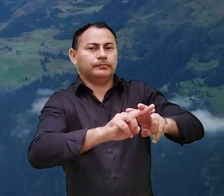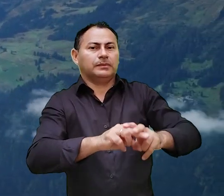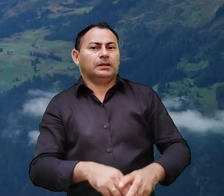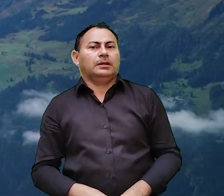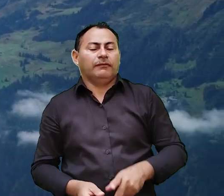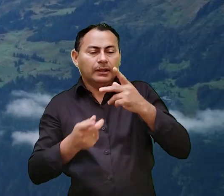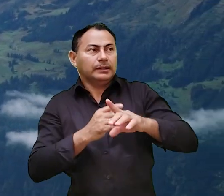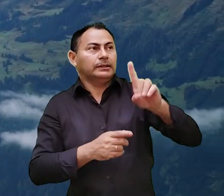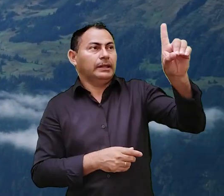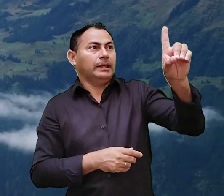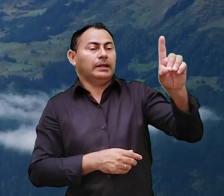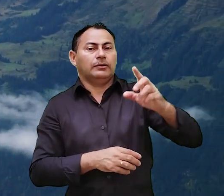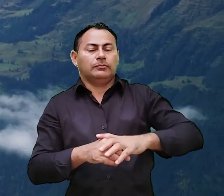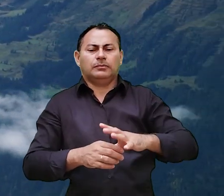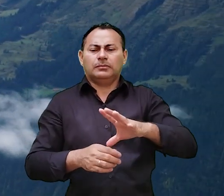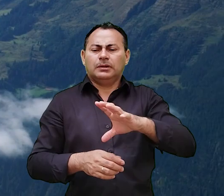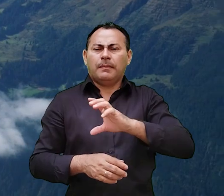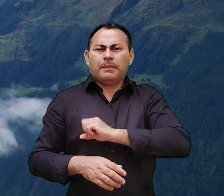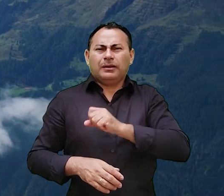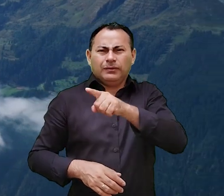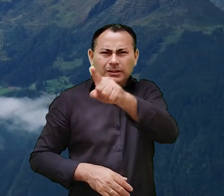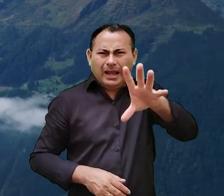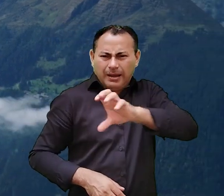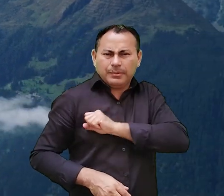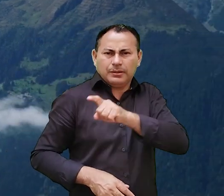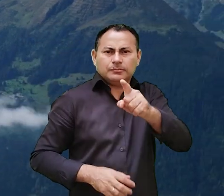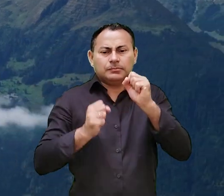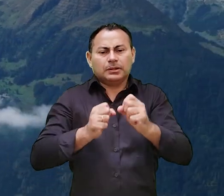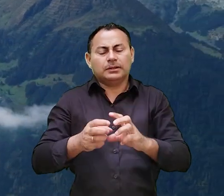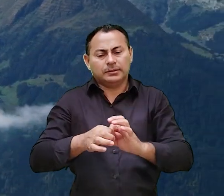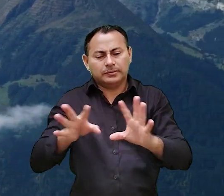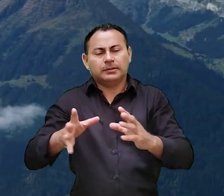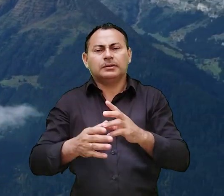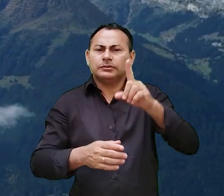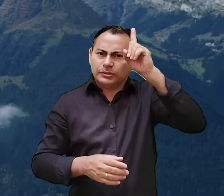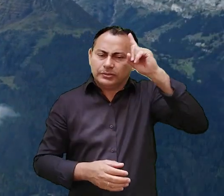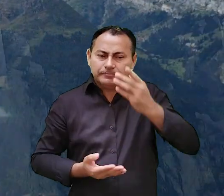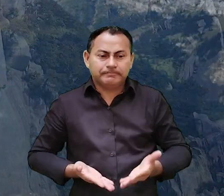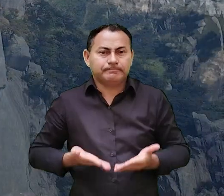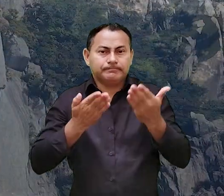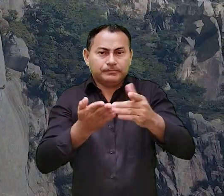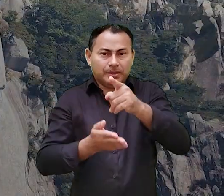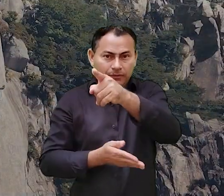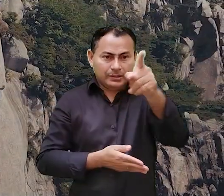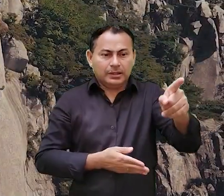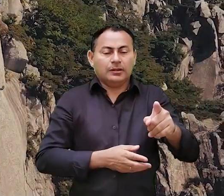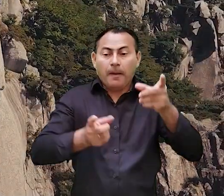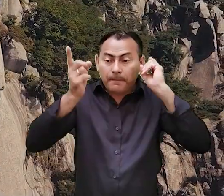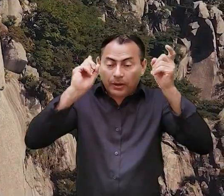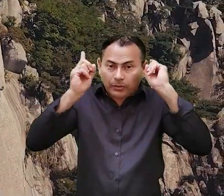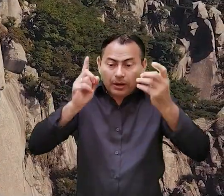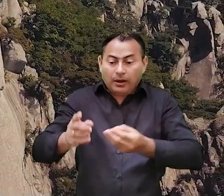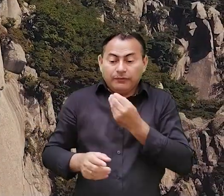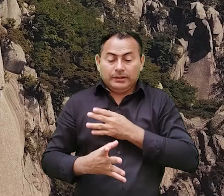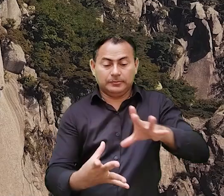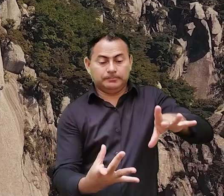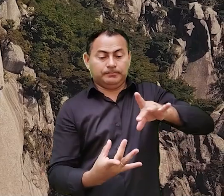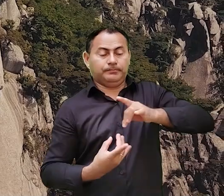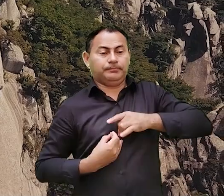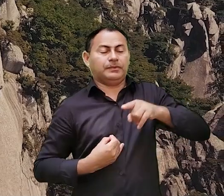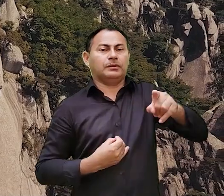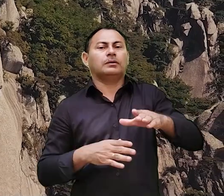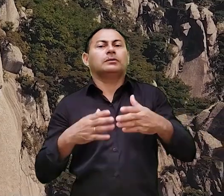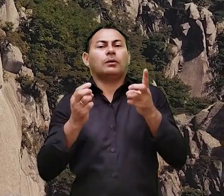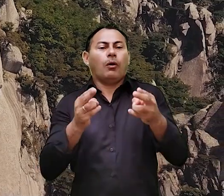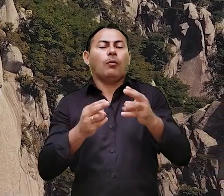era: Deus ama demais vocês para deixar que se percam dia após dia. Vocês estão tão preocupados com a vida espiritual